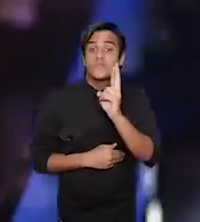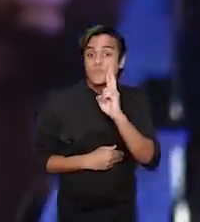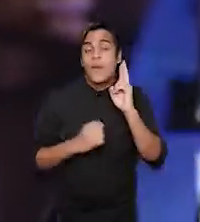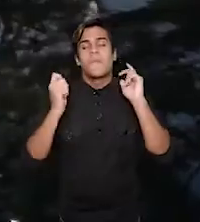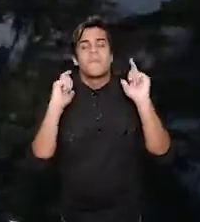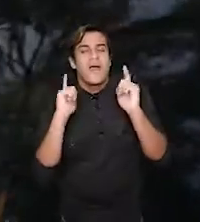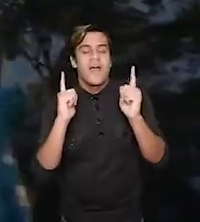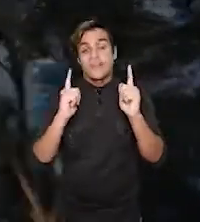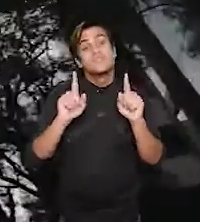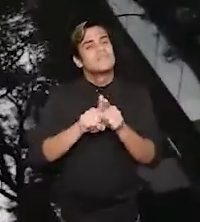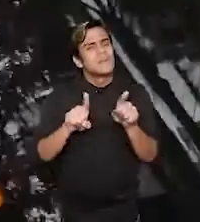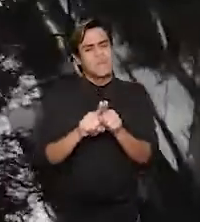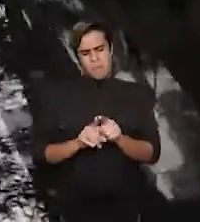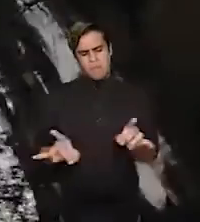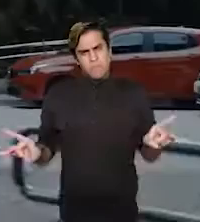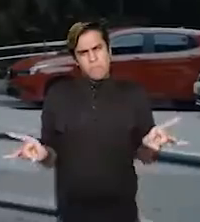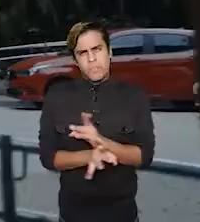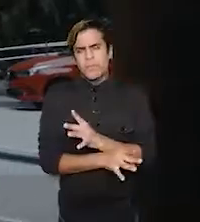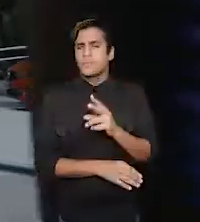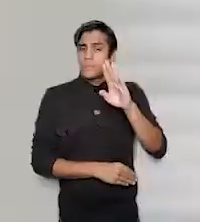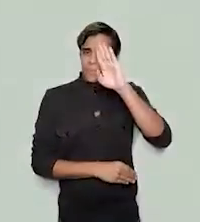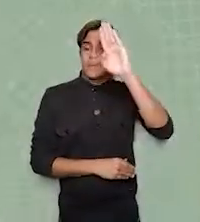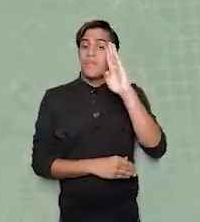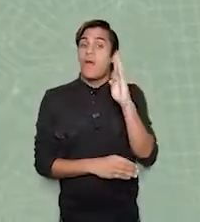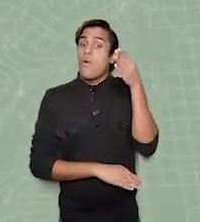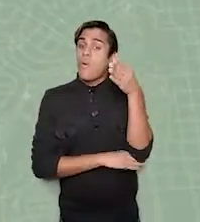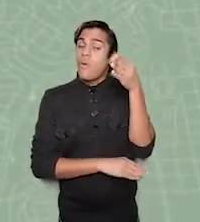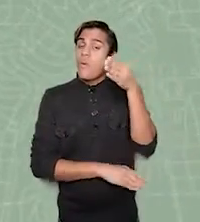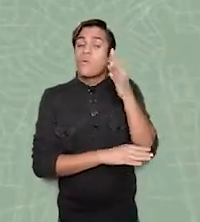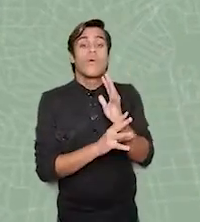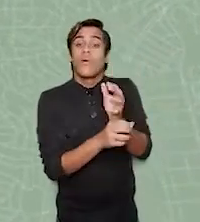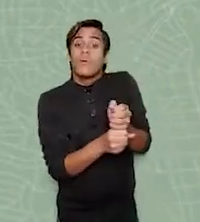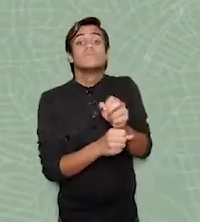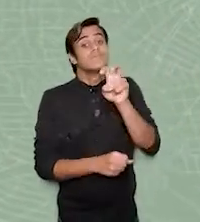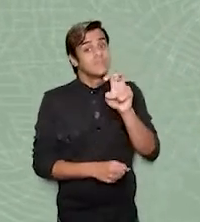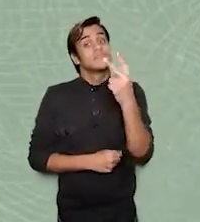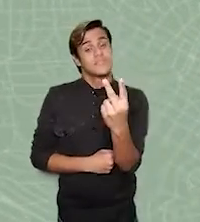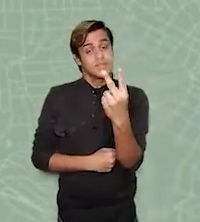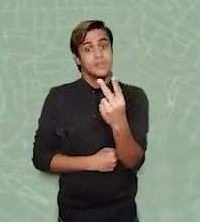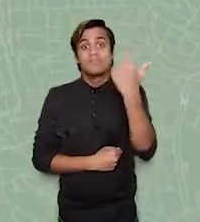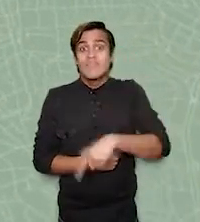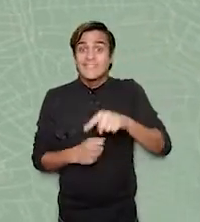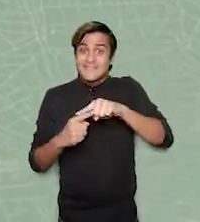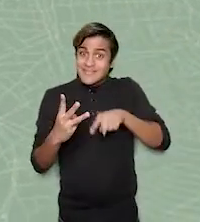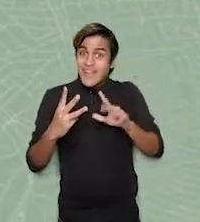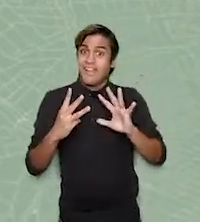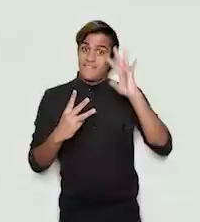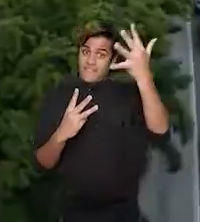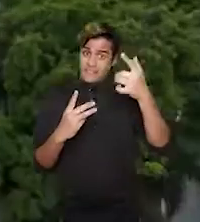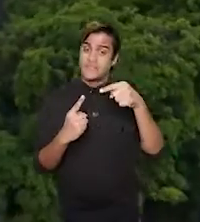vida noturna e a maior infraestrutura hoteleira da cidade. A região conta com 52 hotéis e três centros de